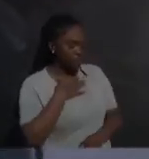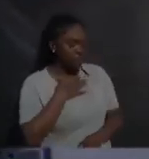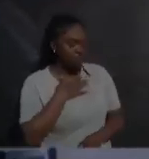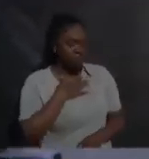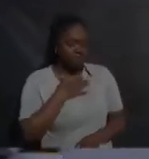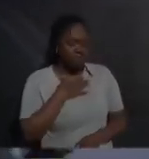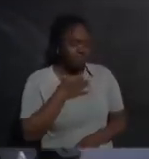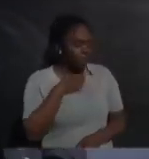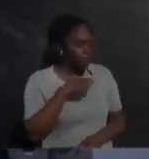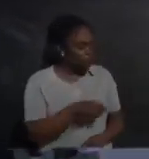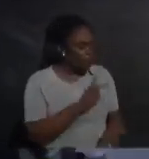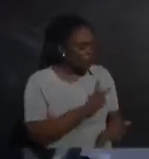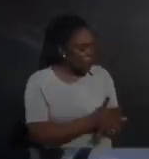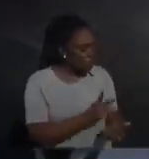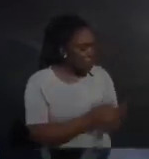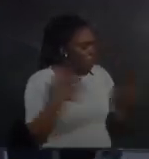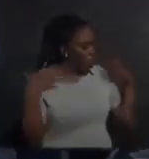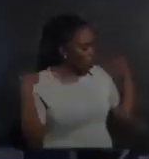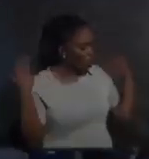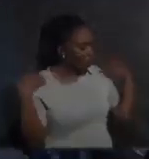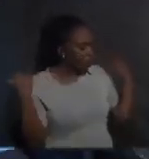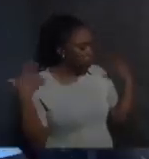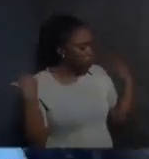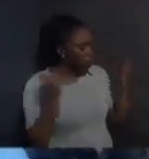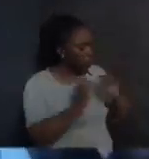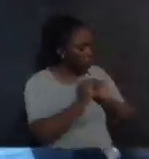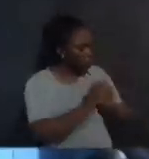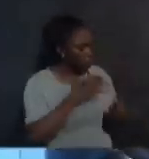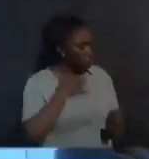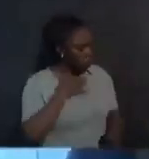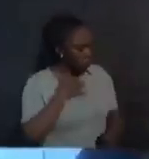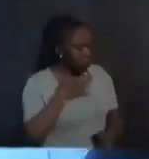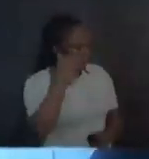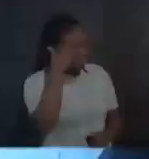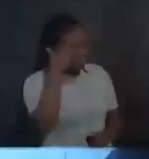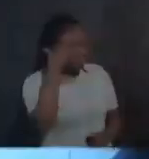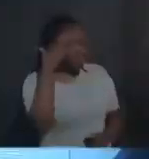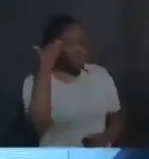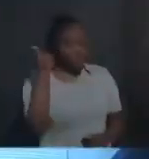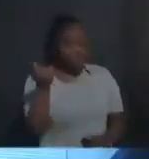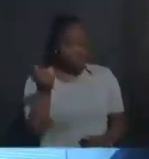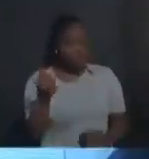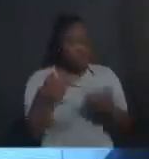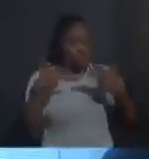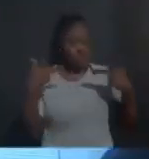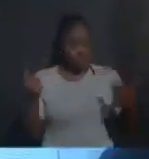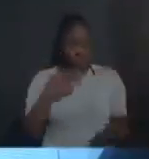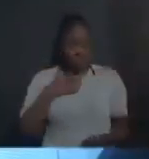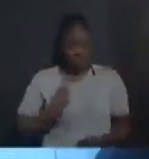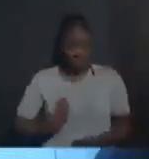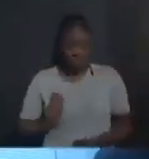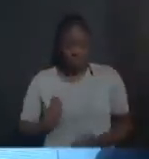Você insiste nos passeios comigo. Eu sei que muita coisa na minha vida não teria acontecido.